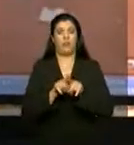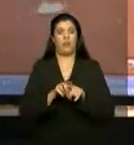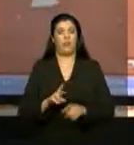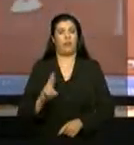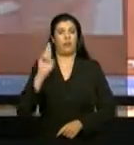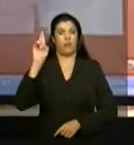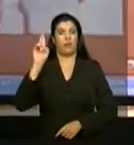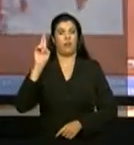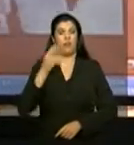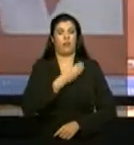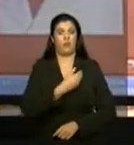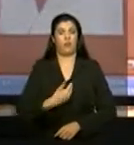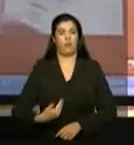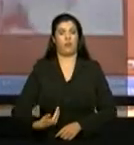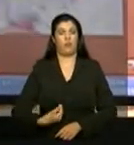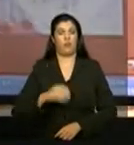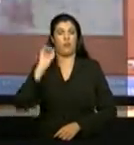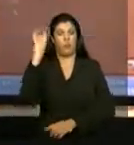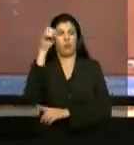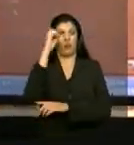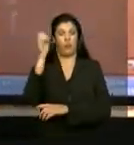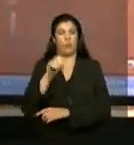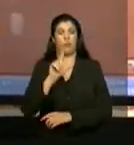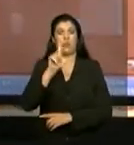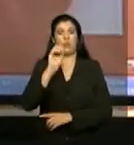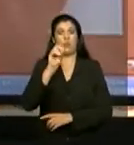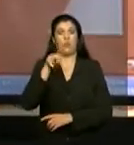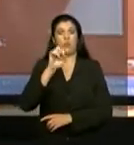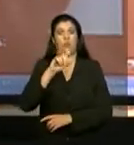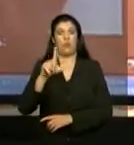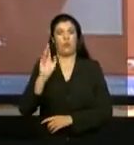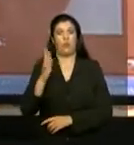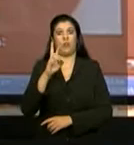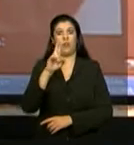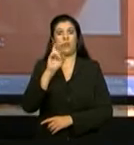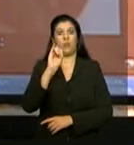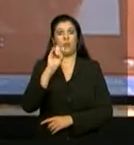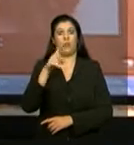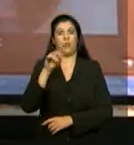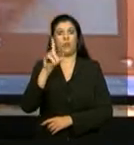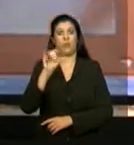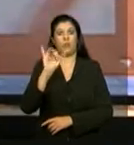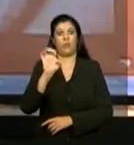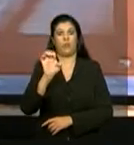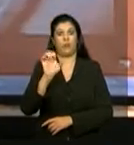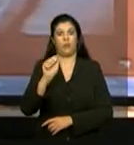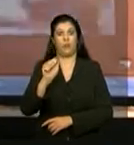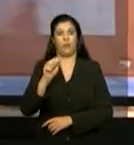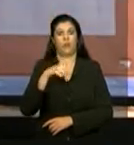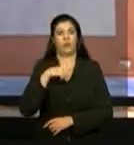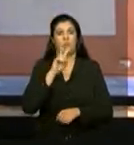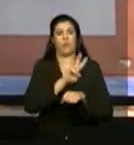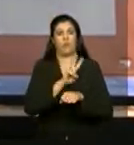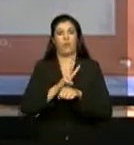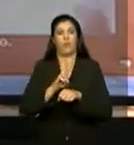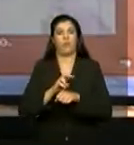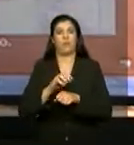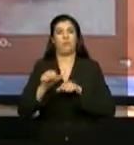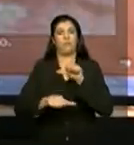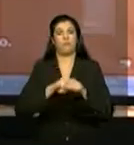gaúcho leonel brizola durante seu mandato defendeu reformas em setores estratégicos do país